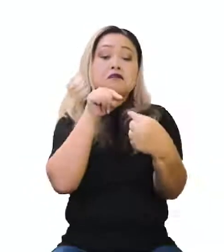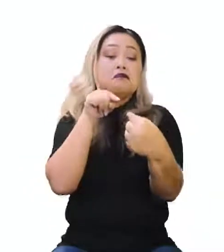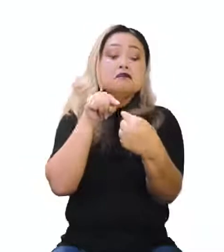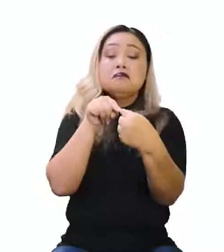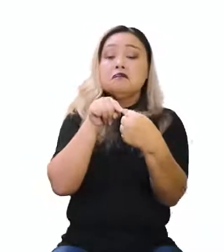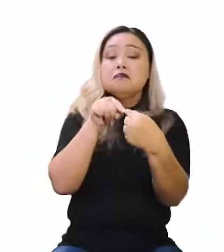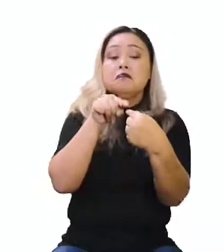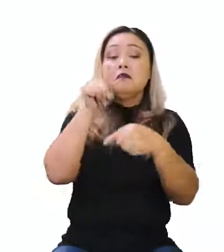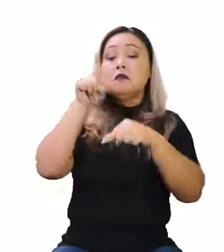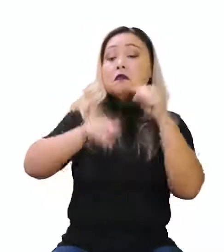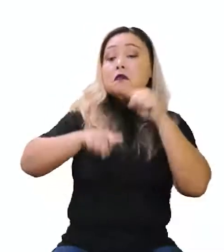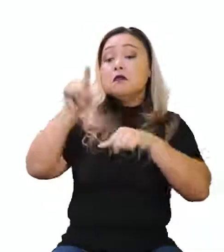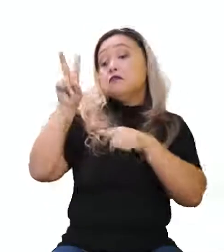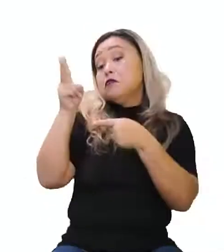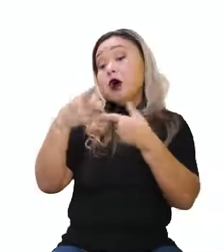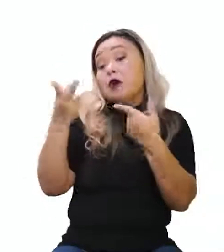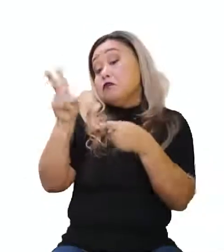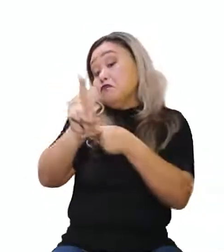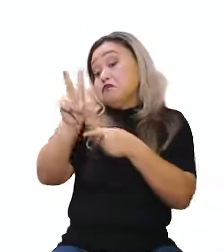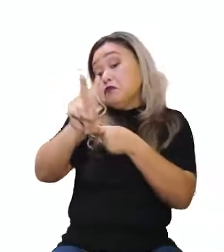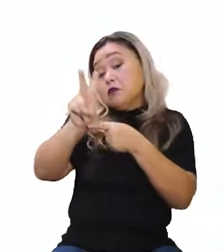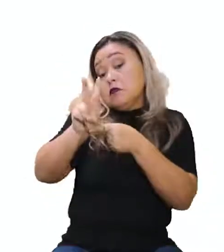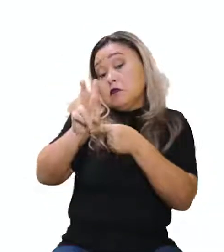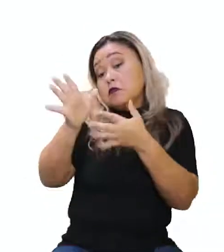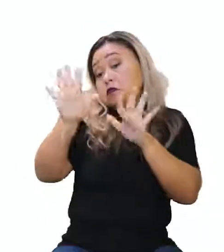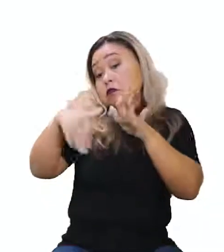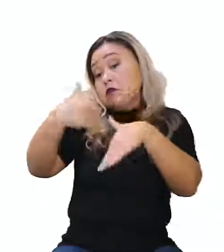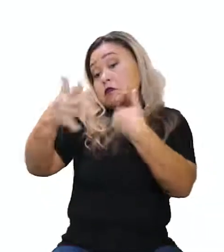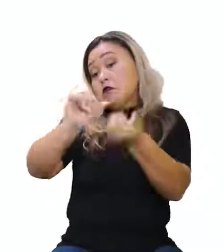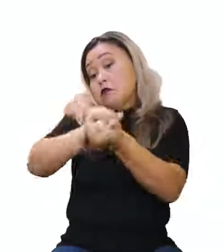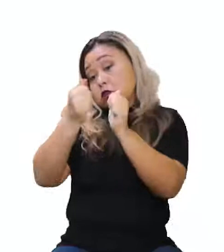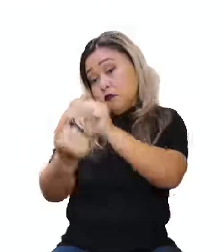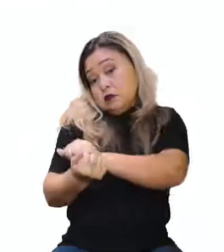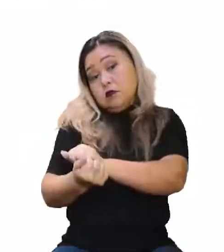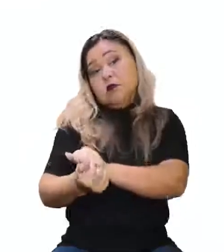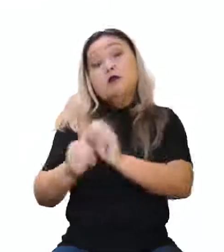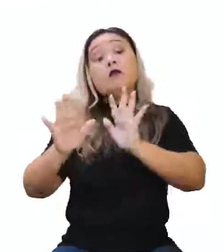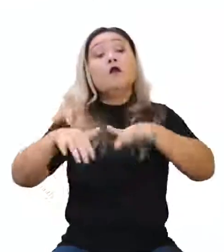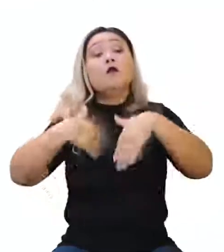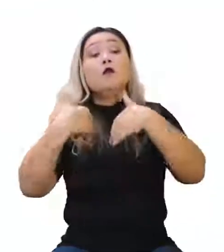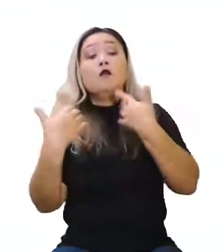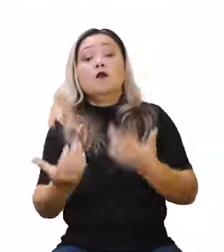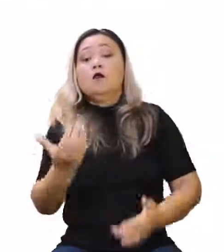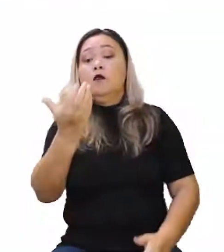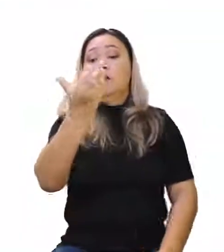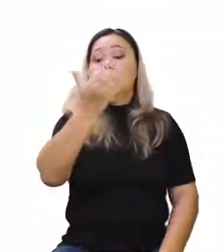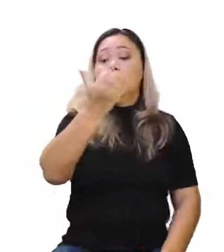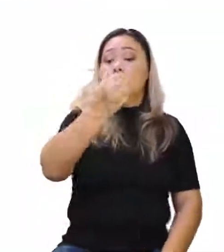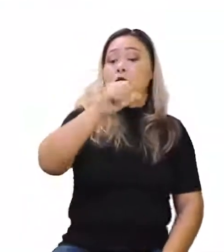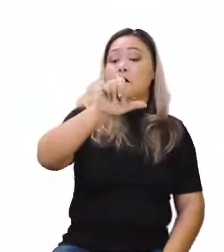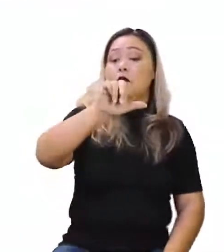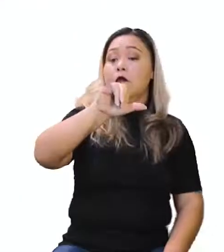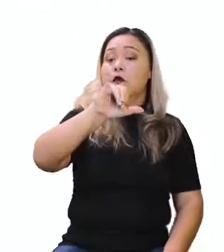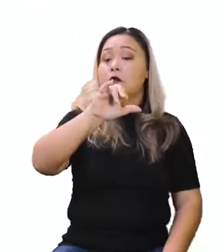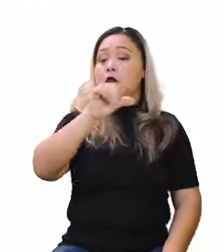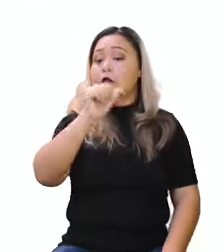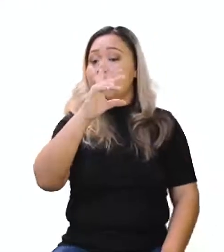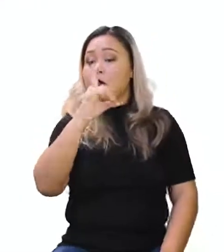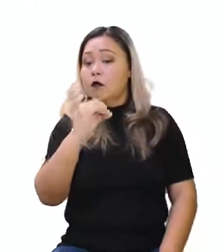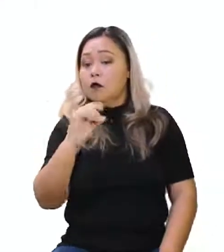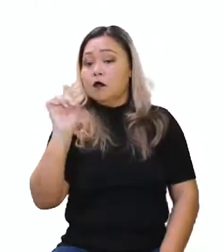através de produtos de criação, que estão em processo de adaptação. Já o avestruz